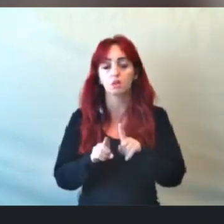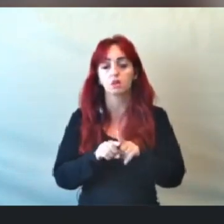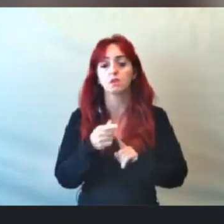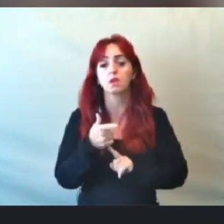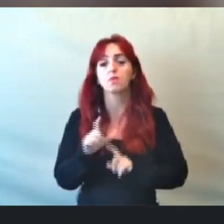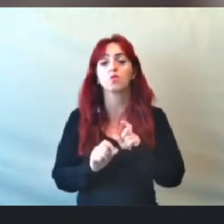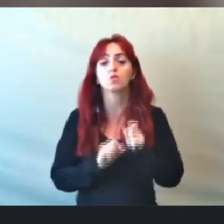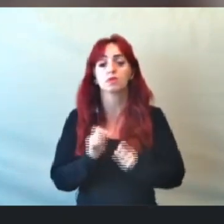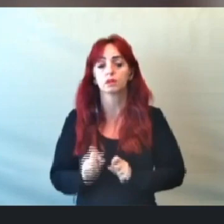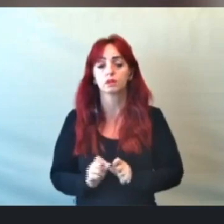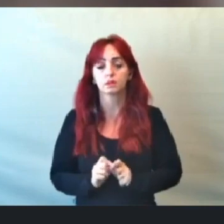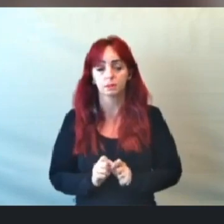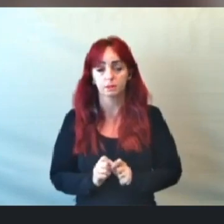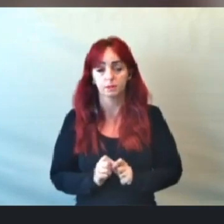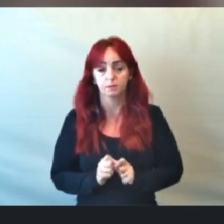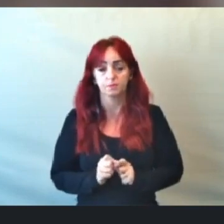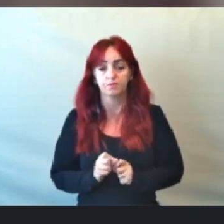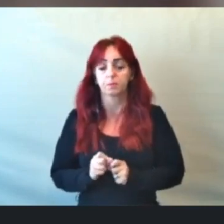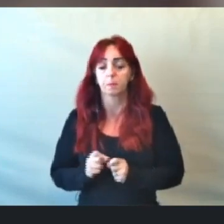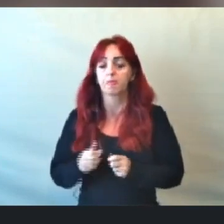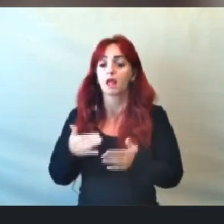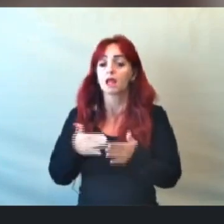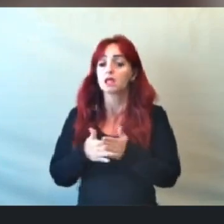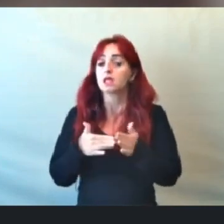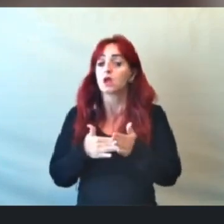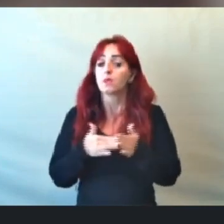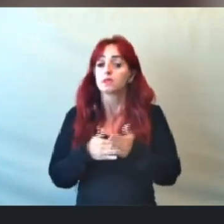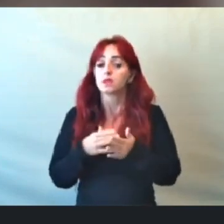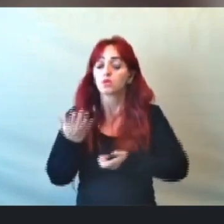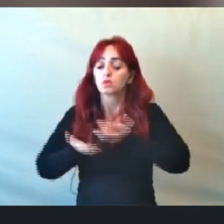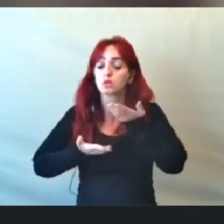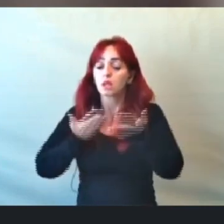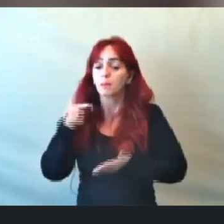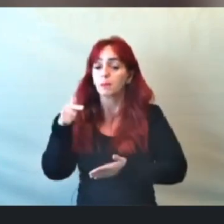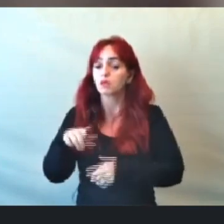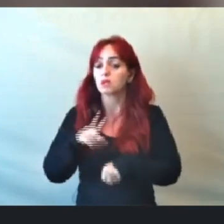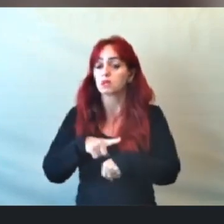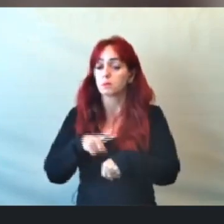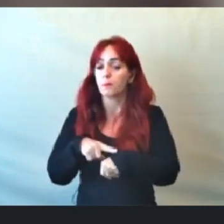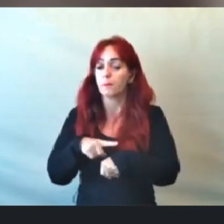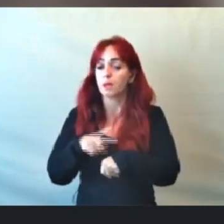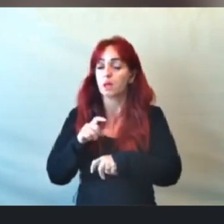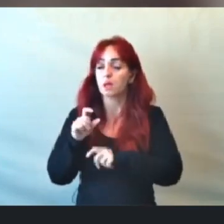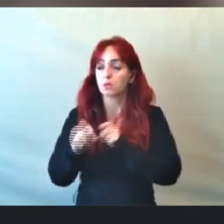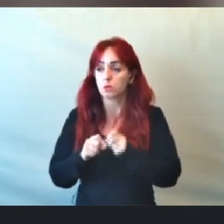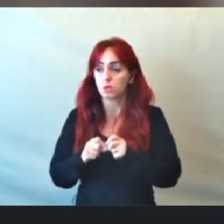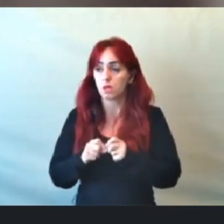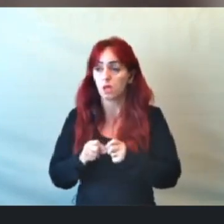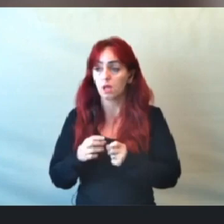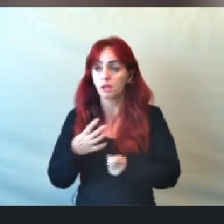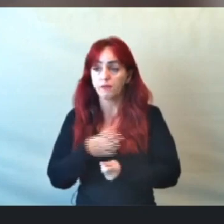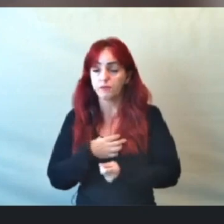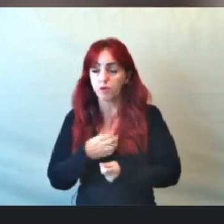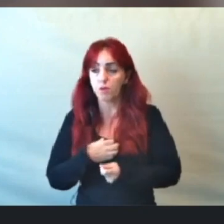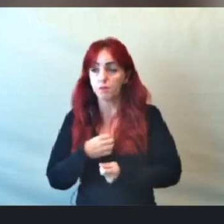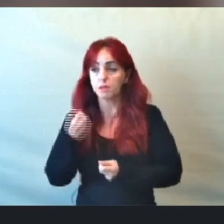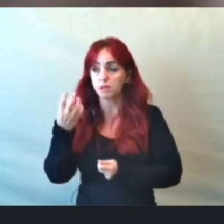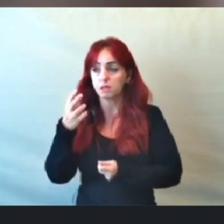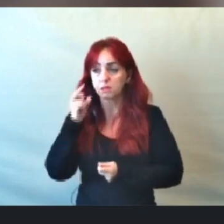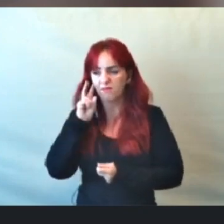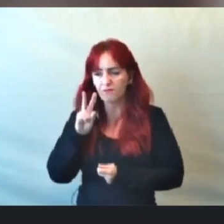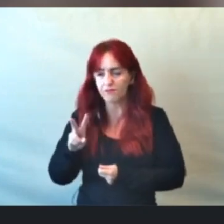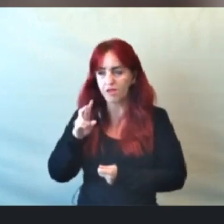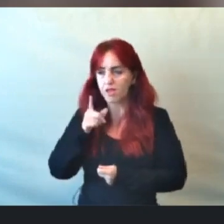interrupção do tratamento nesse momento, né, da forma que se encontra a lagoa num estado de eutrofização